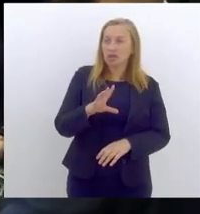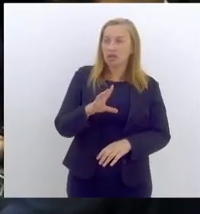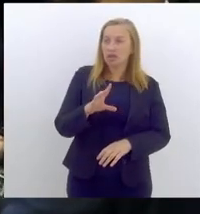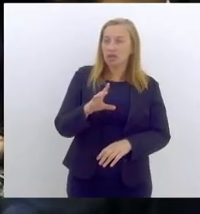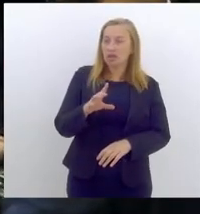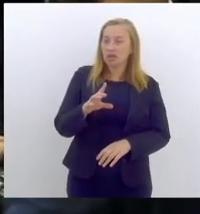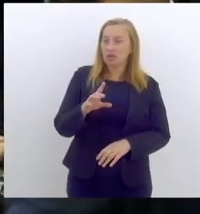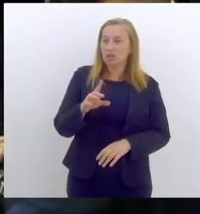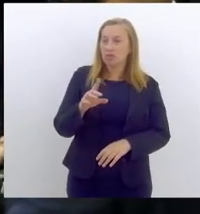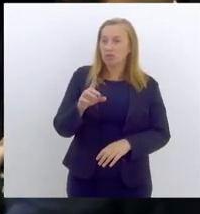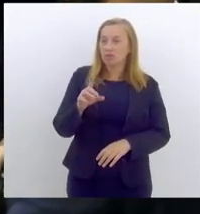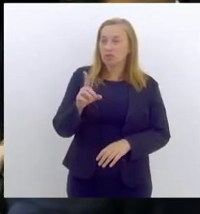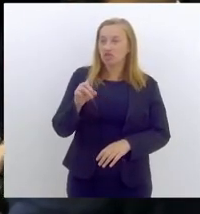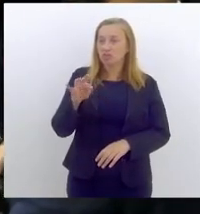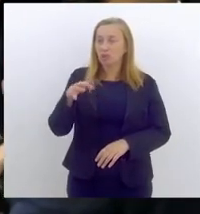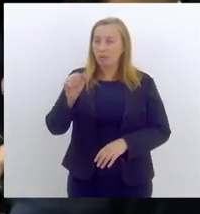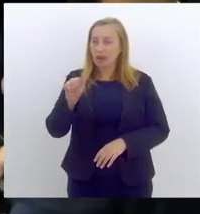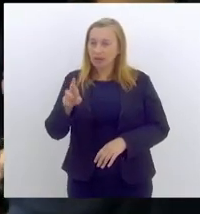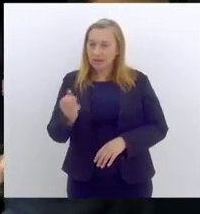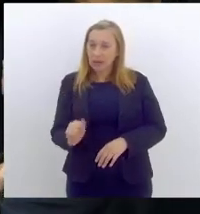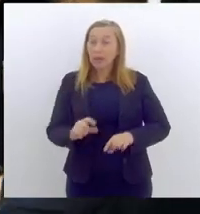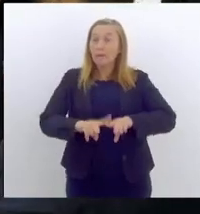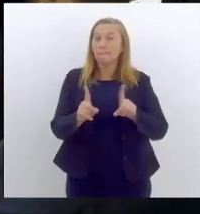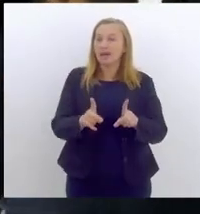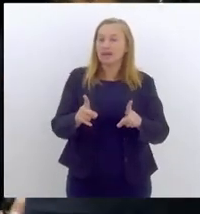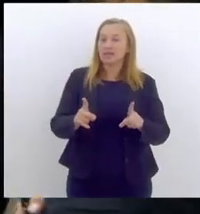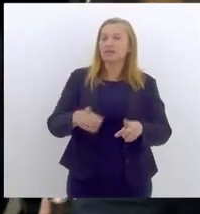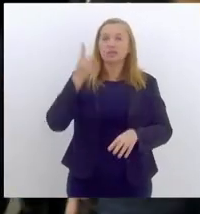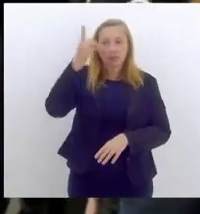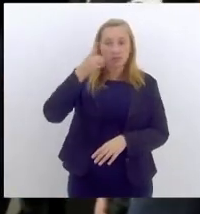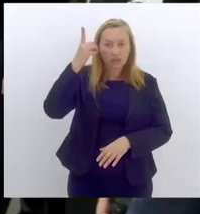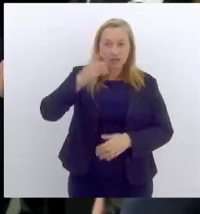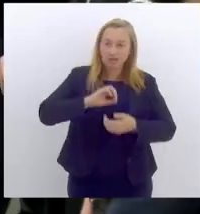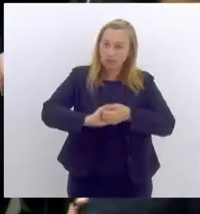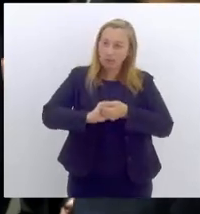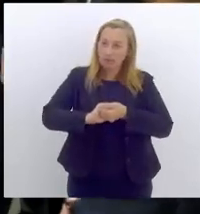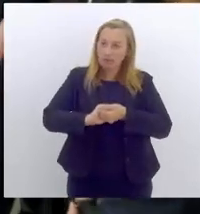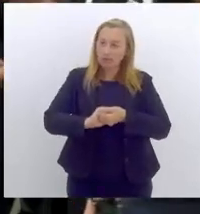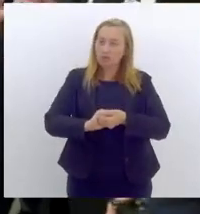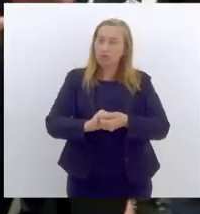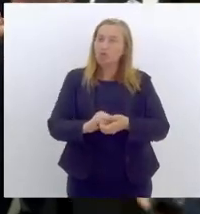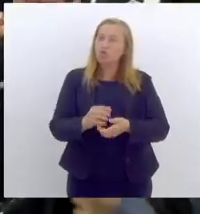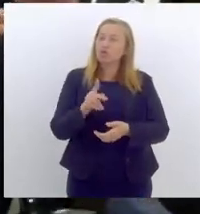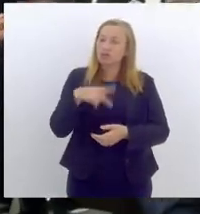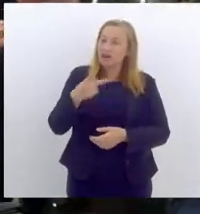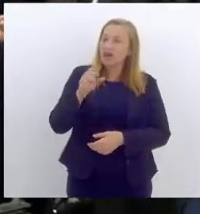é um deputado que, quando aperta a mão, não volta atrás.